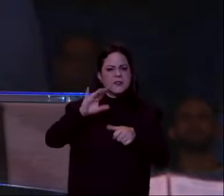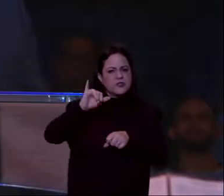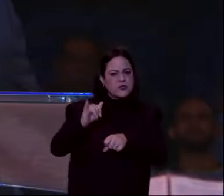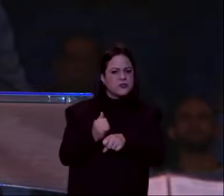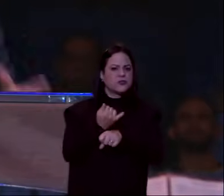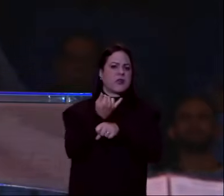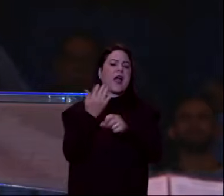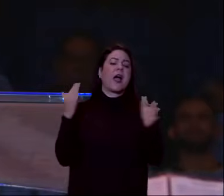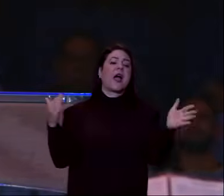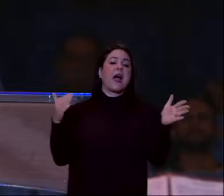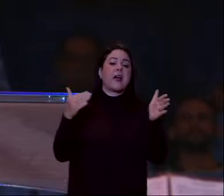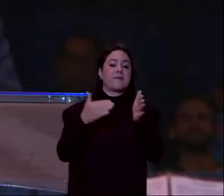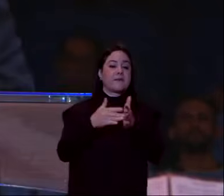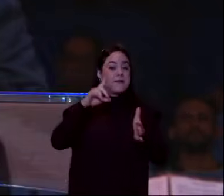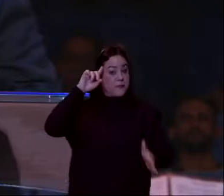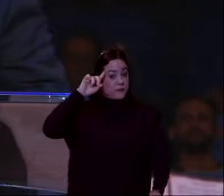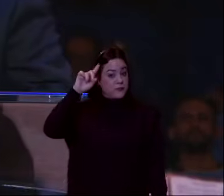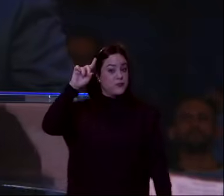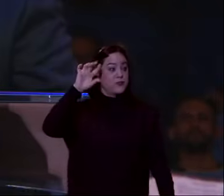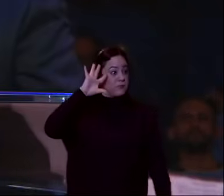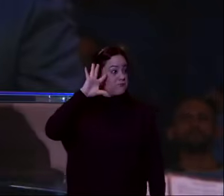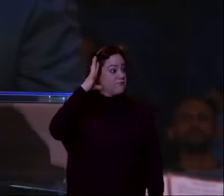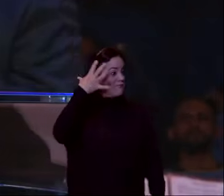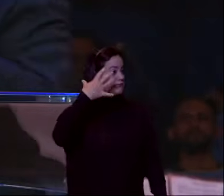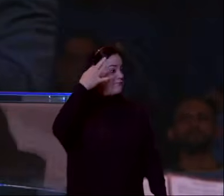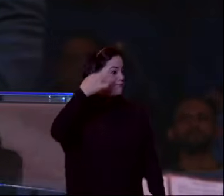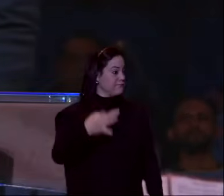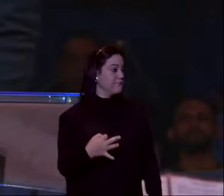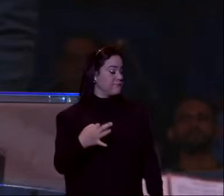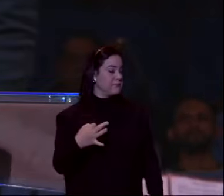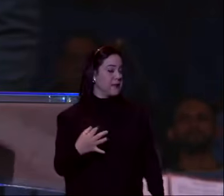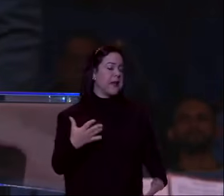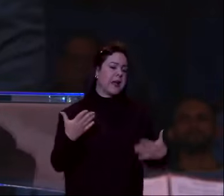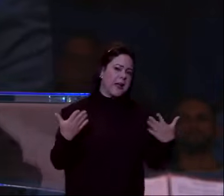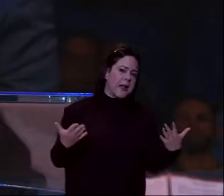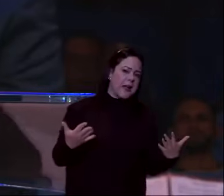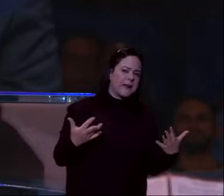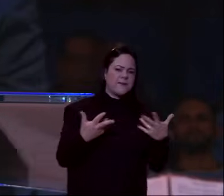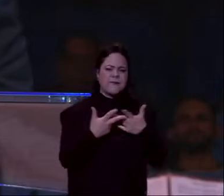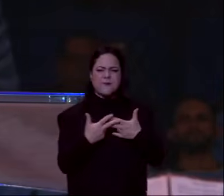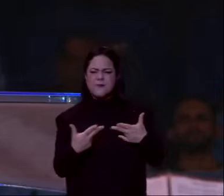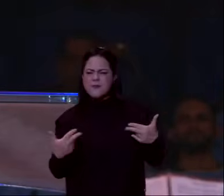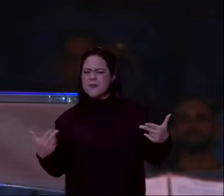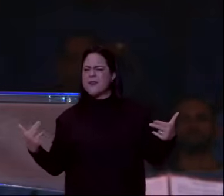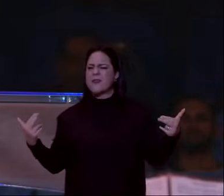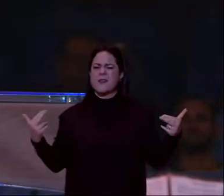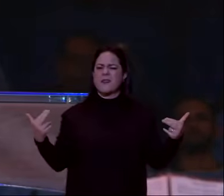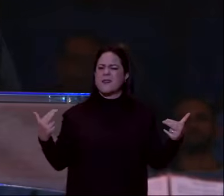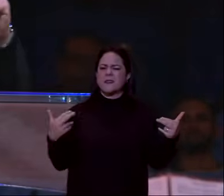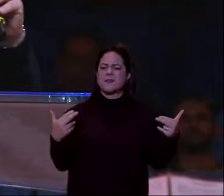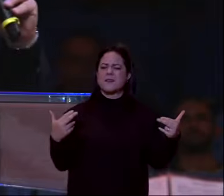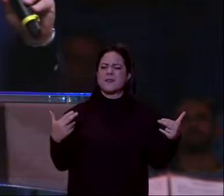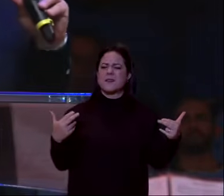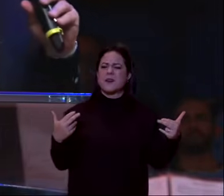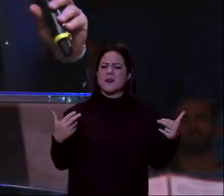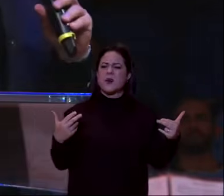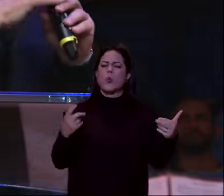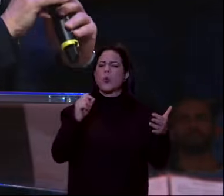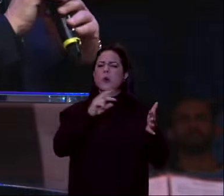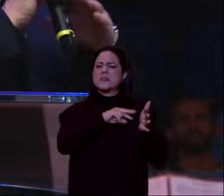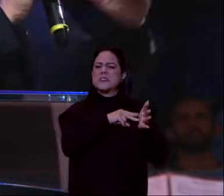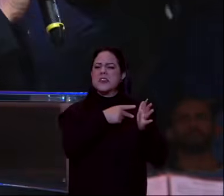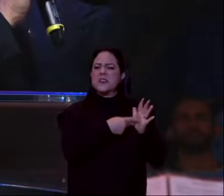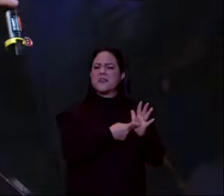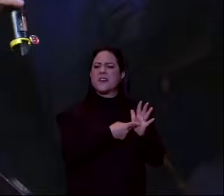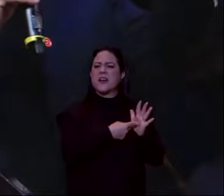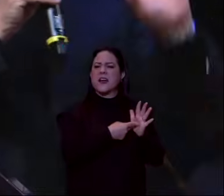Jerusalém até que isso aconteça. Diante dessas realidades, então, quais são os